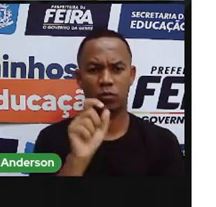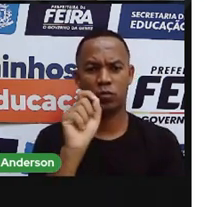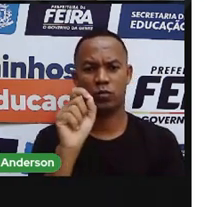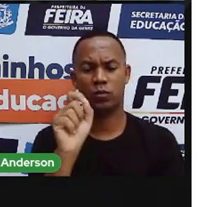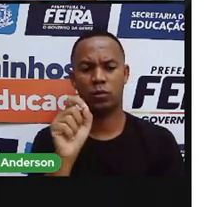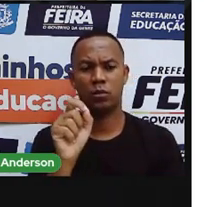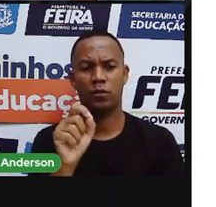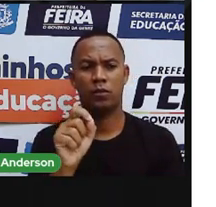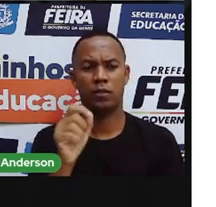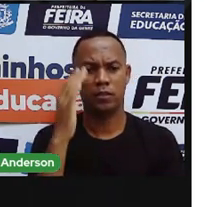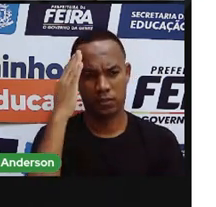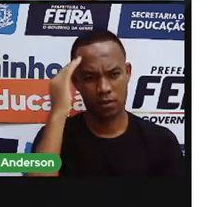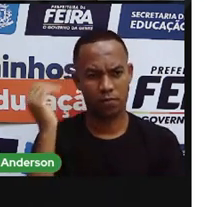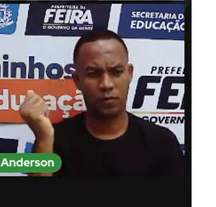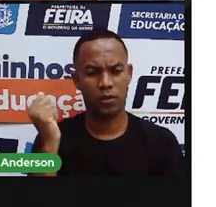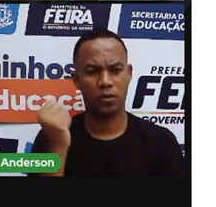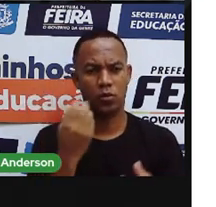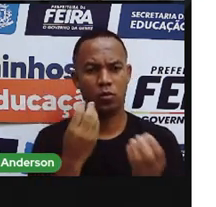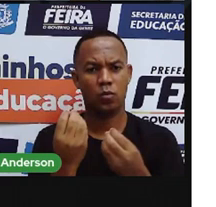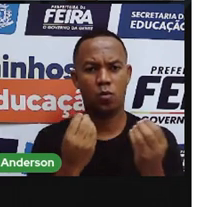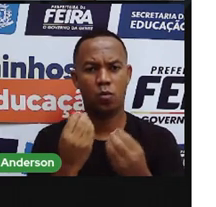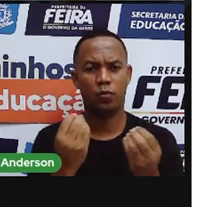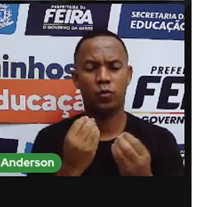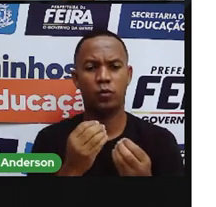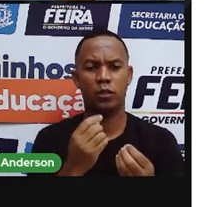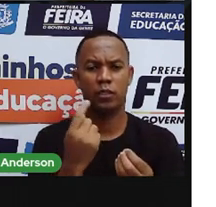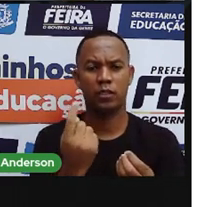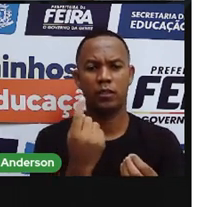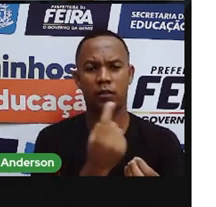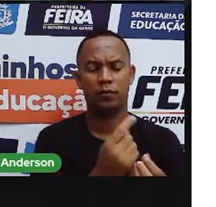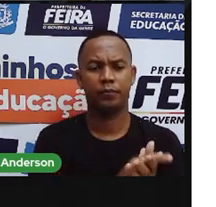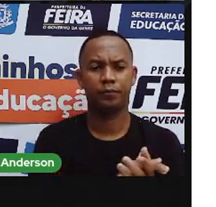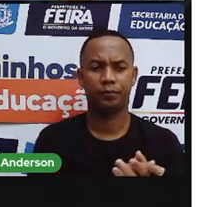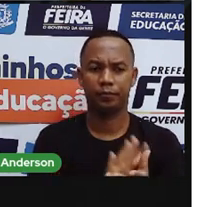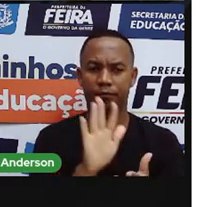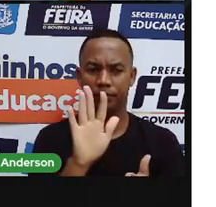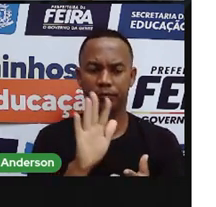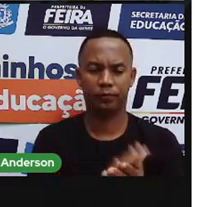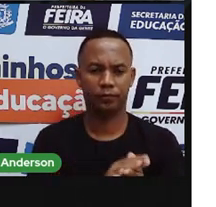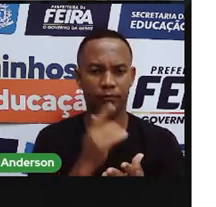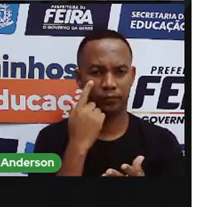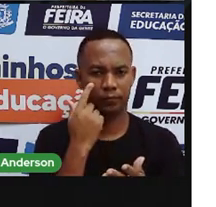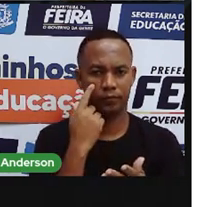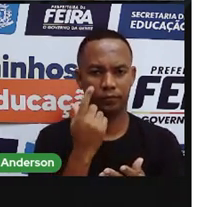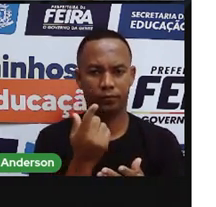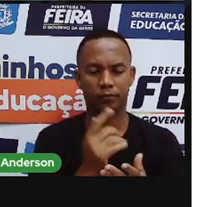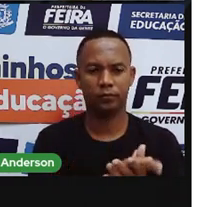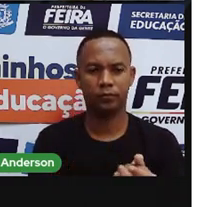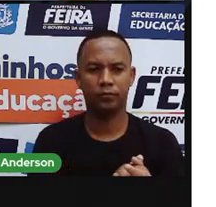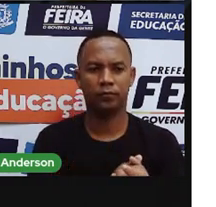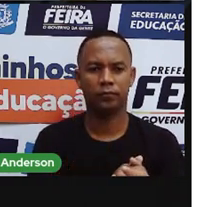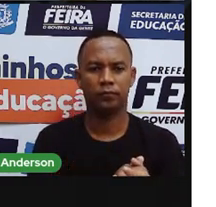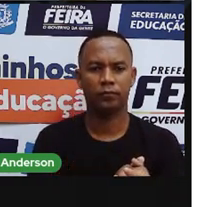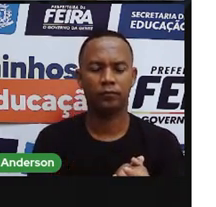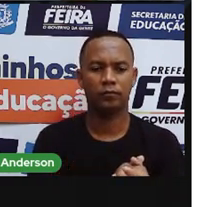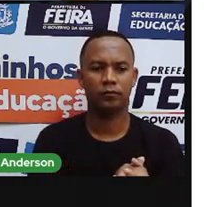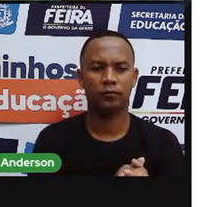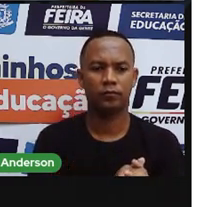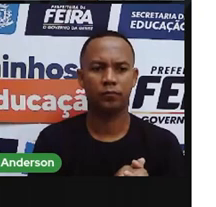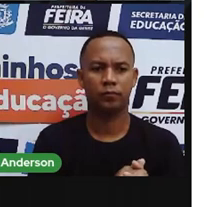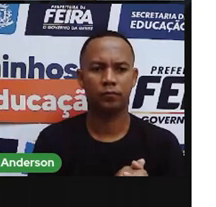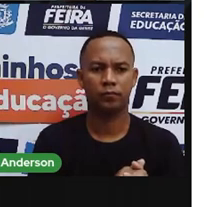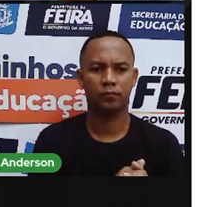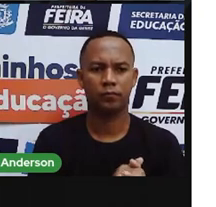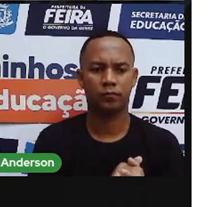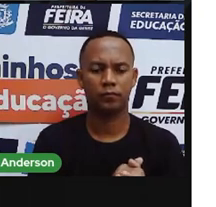vai saber quais são as necessidades de cada turma. Mas a sugestão fica aqui e eu adoraria fazer essa atividade